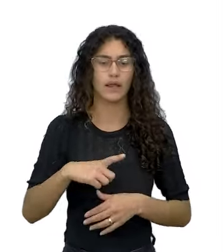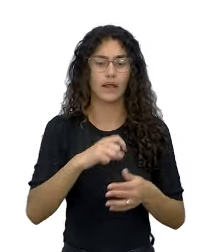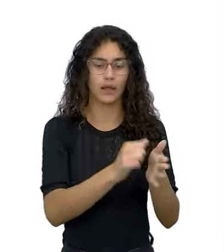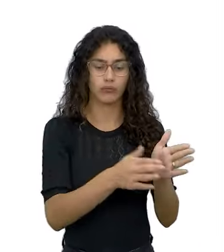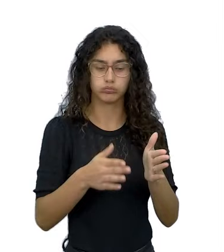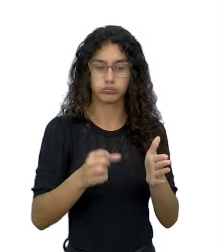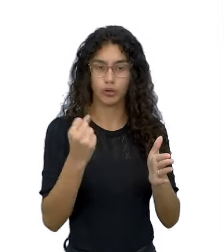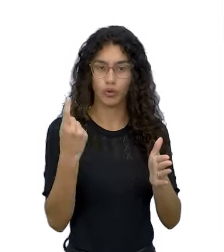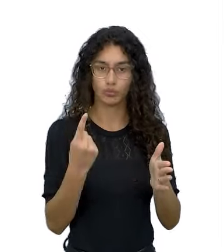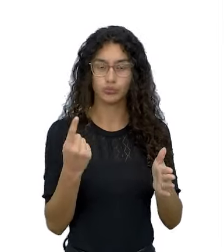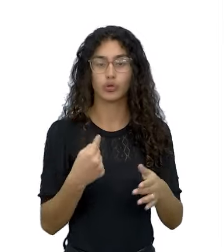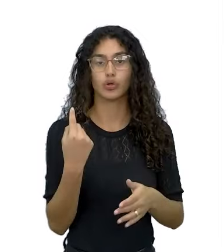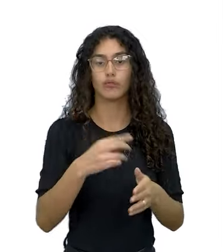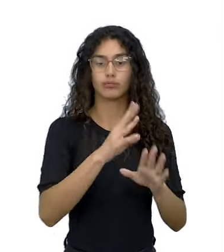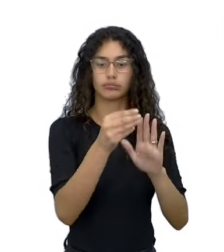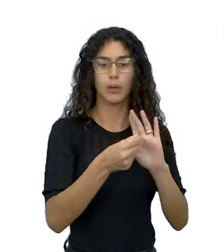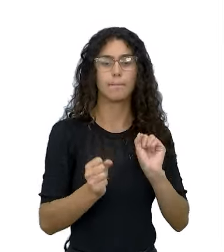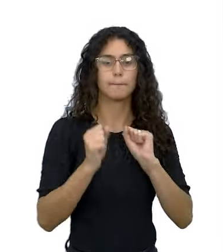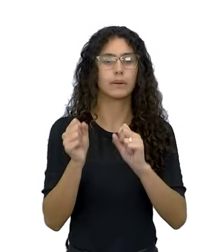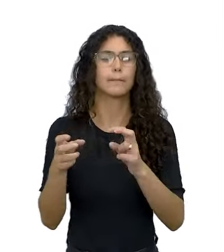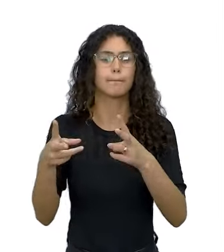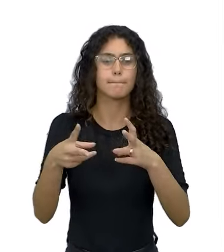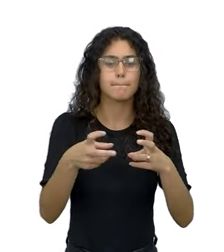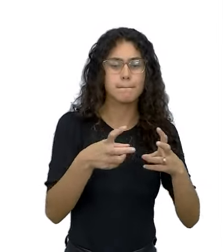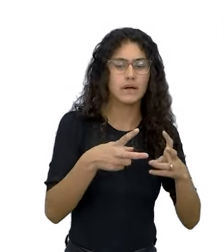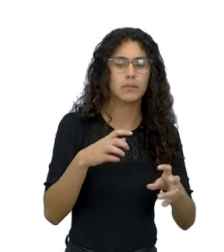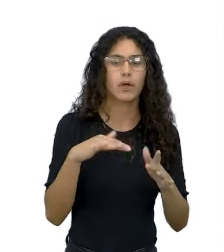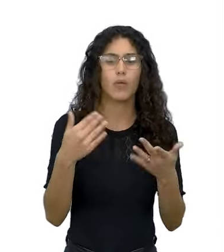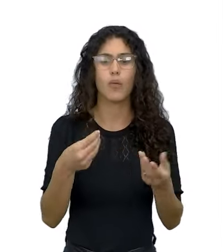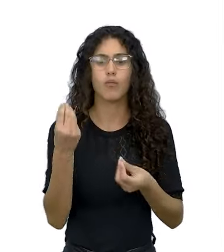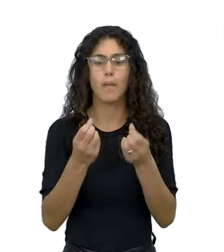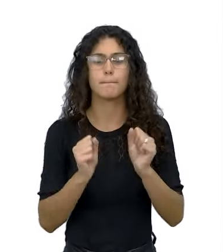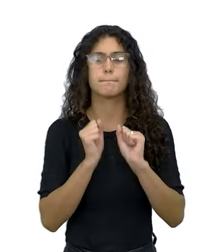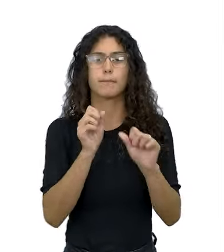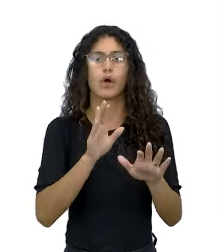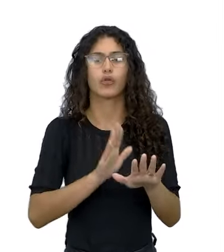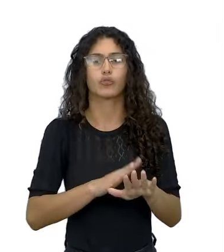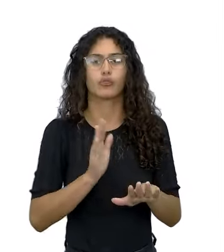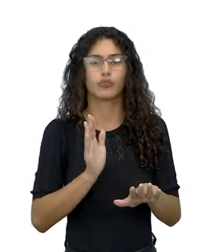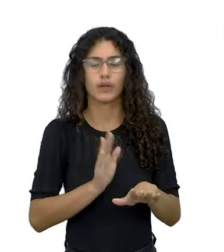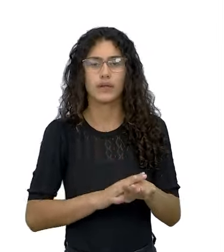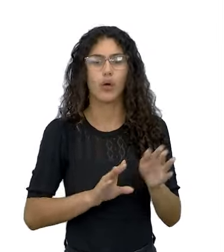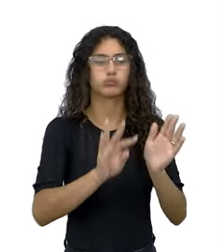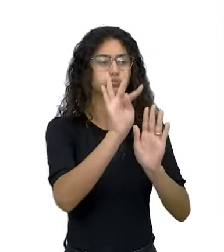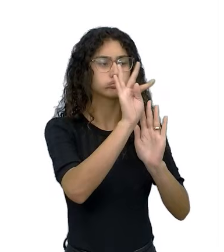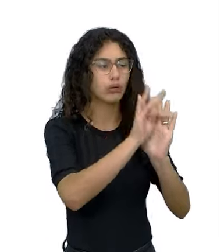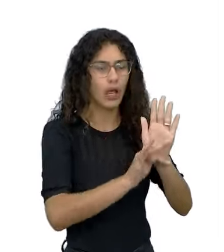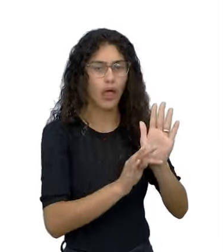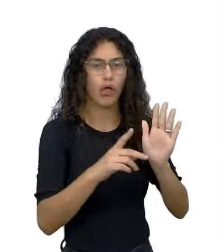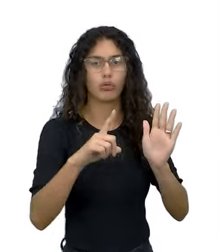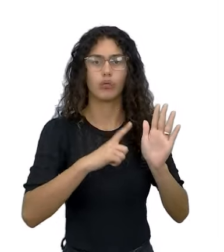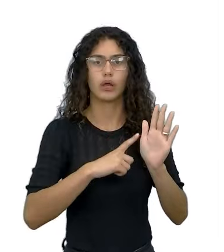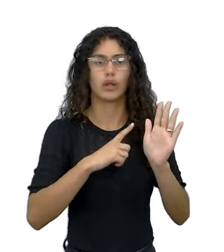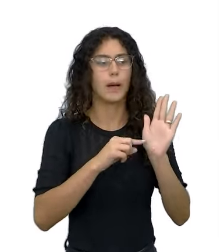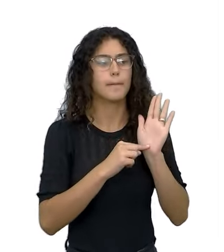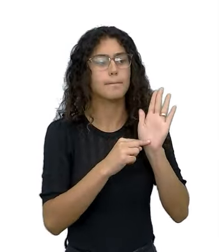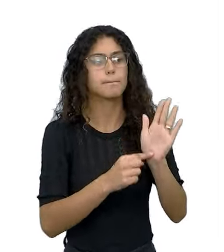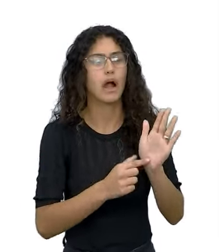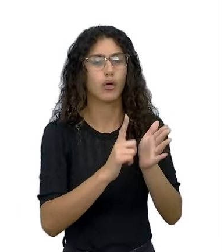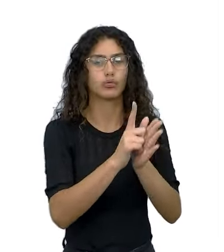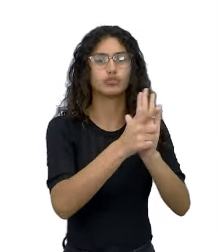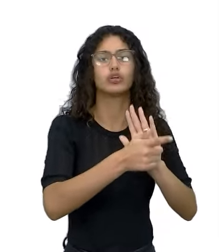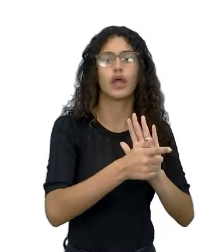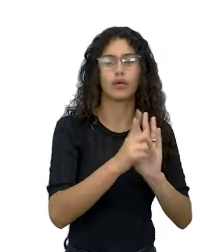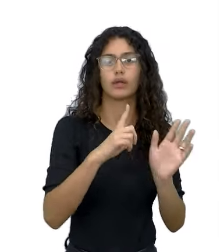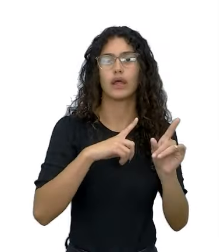atividades 1, né? Então, a gente vai poder observar como que a gente pode trabalhar esses textos que serão disponibilizados, os gêneros